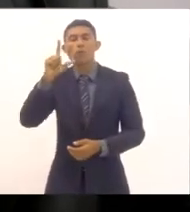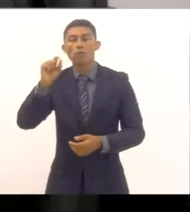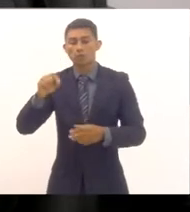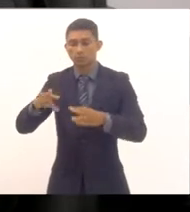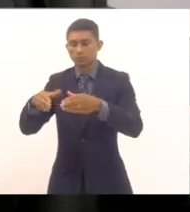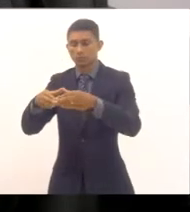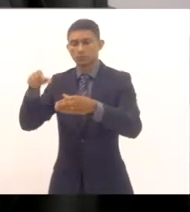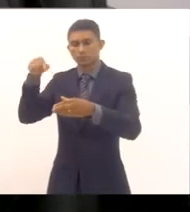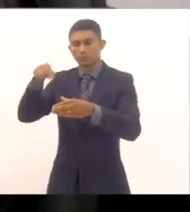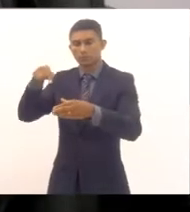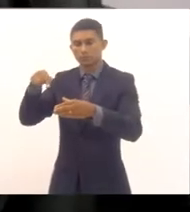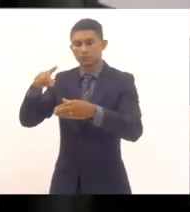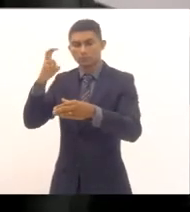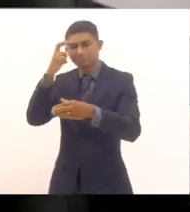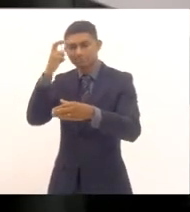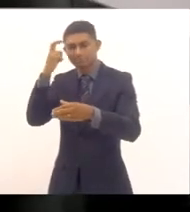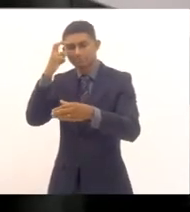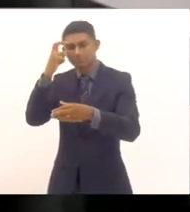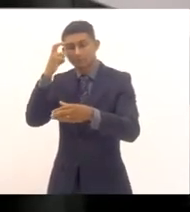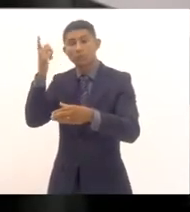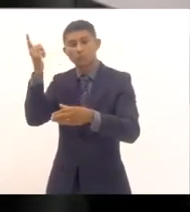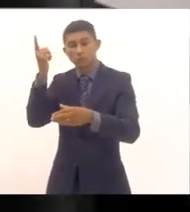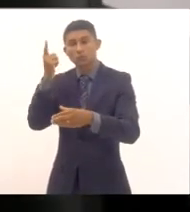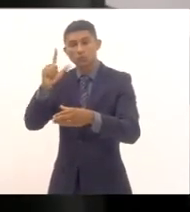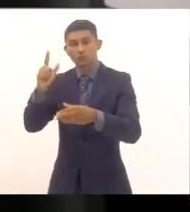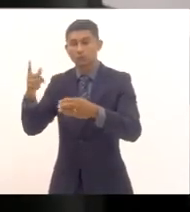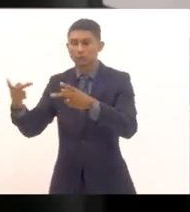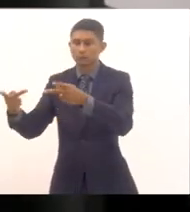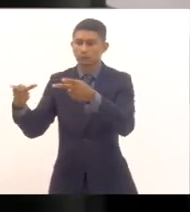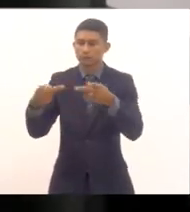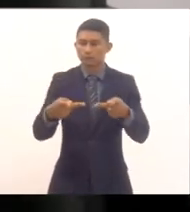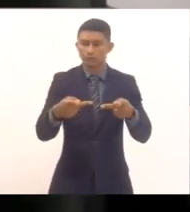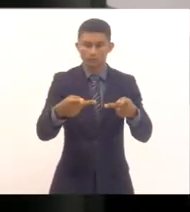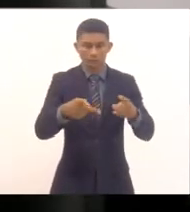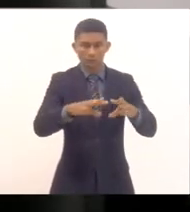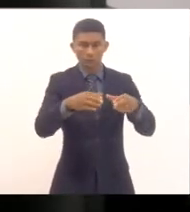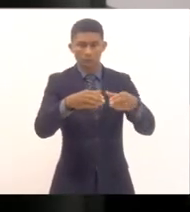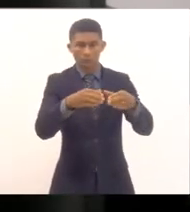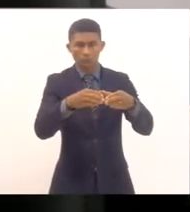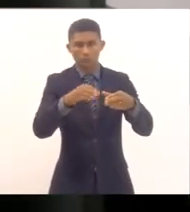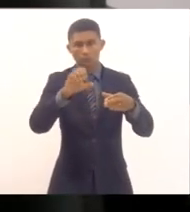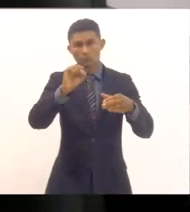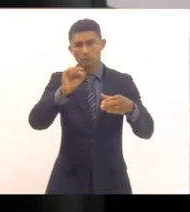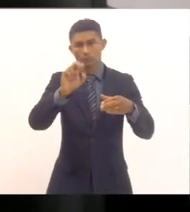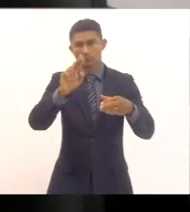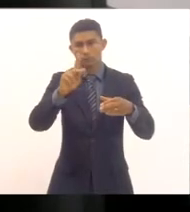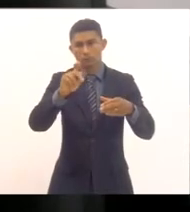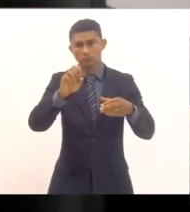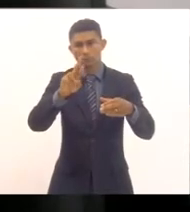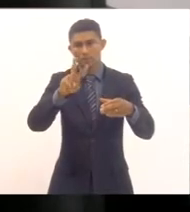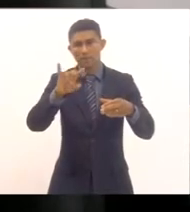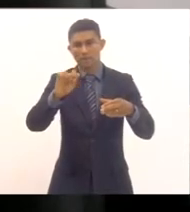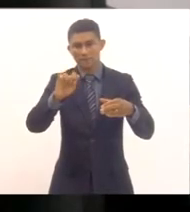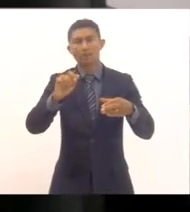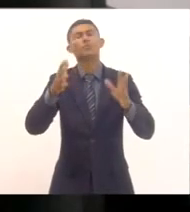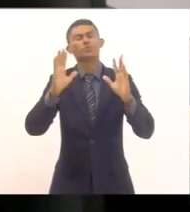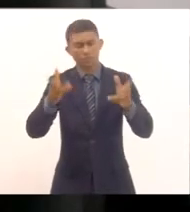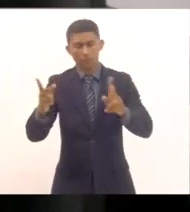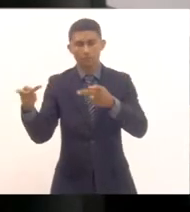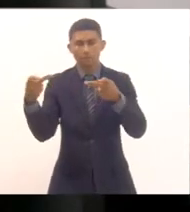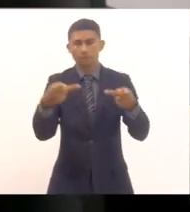núcleo de inteligência da pf a fazer uma visita ao look de inteligência da SuperVia isso foi feito então esse já tá